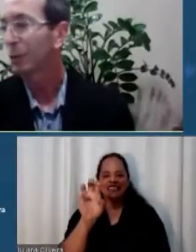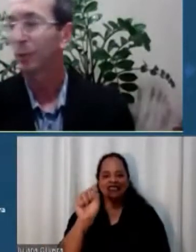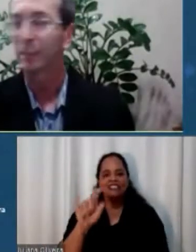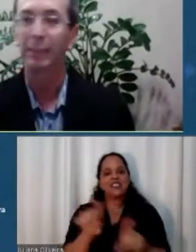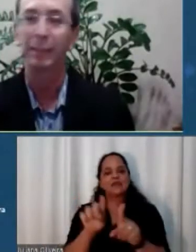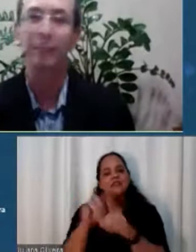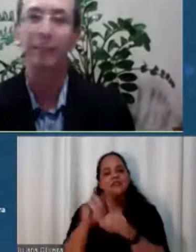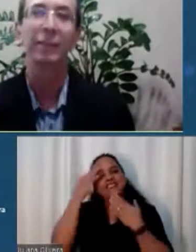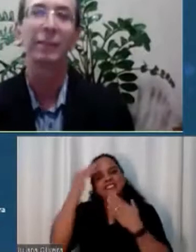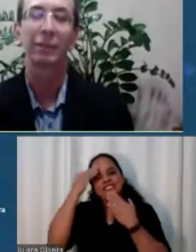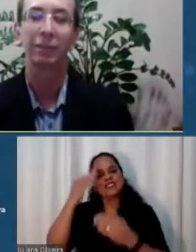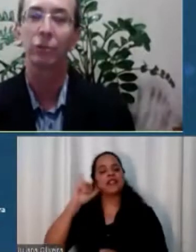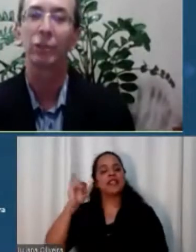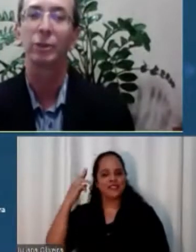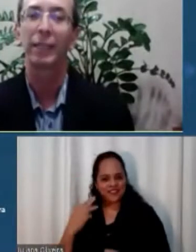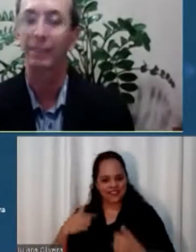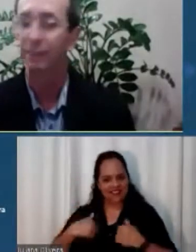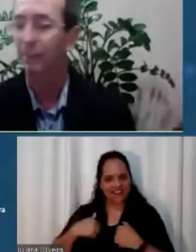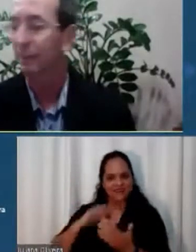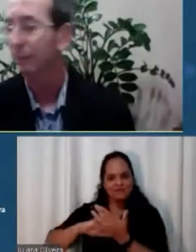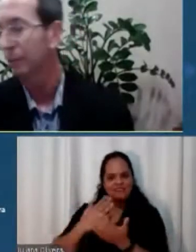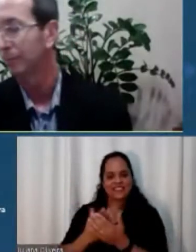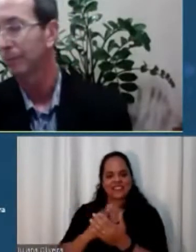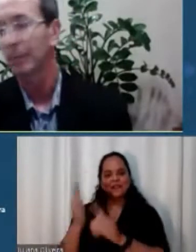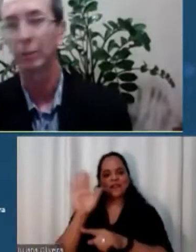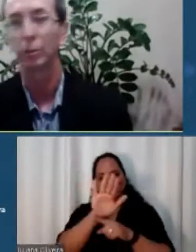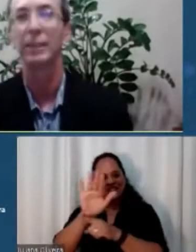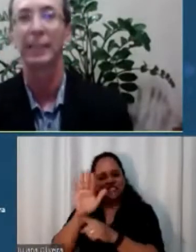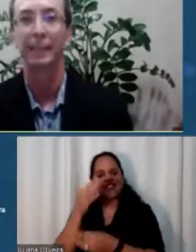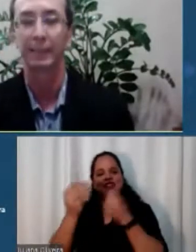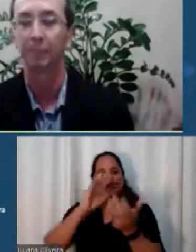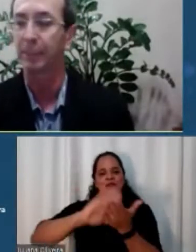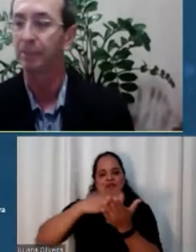Patrícia, que vai nos ajudar aqui na língua dos sinais. Tá?